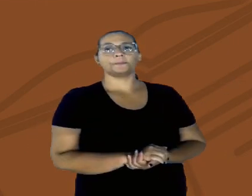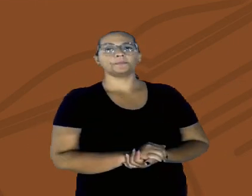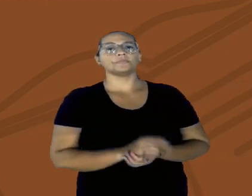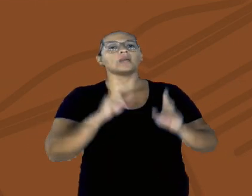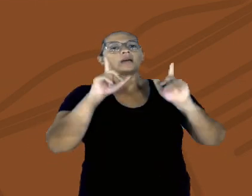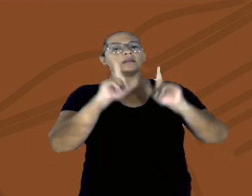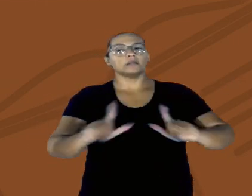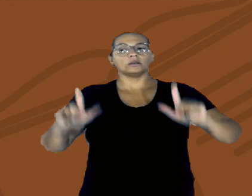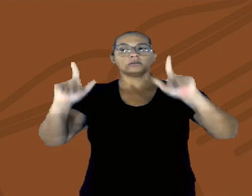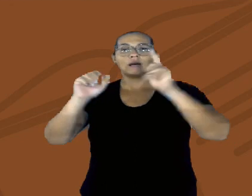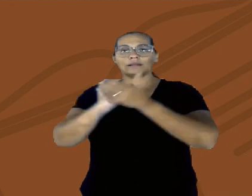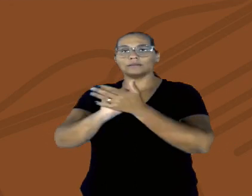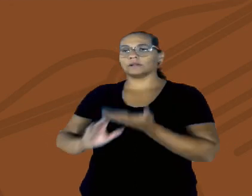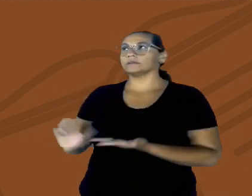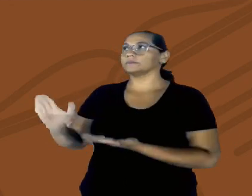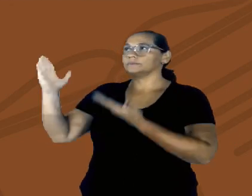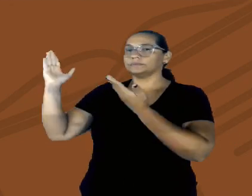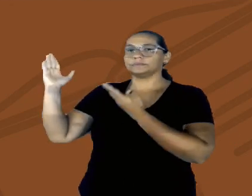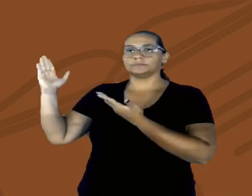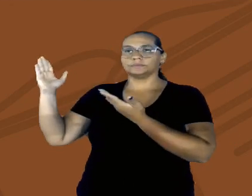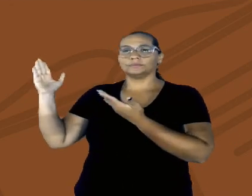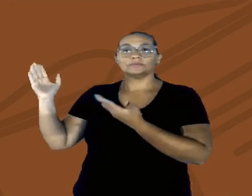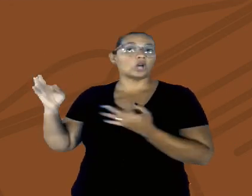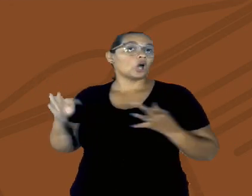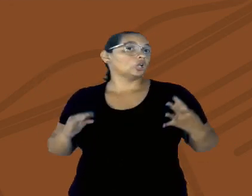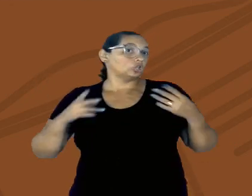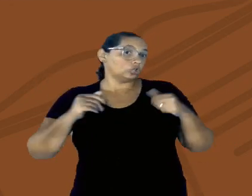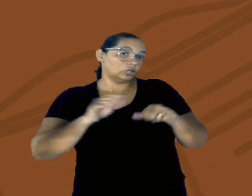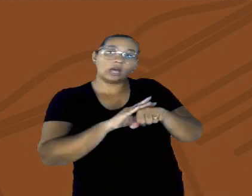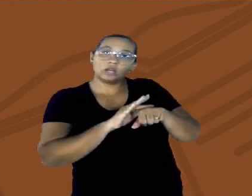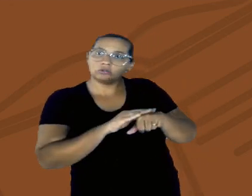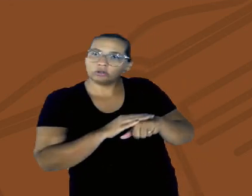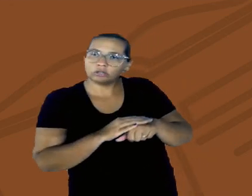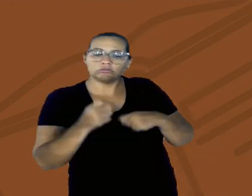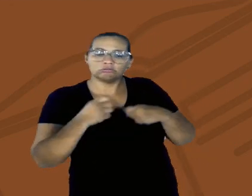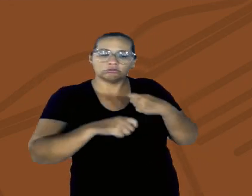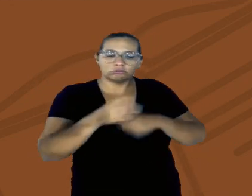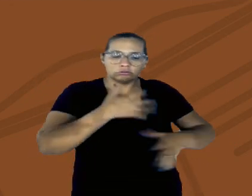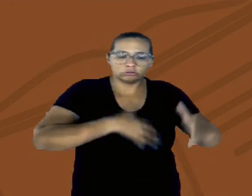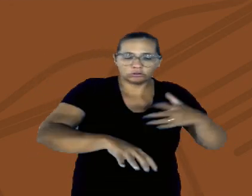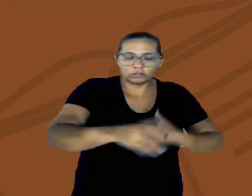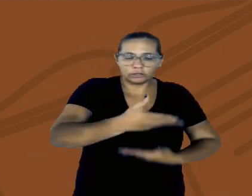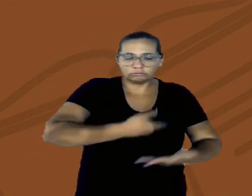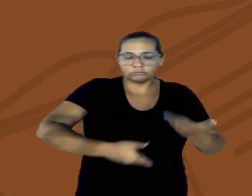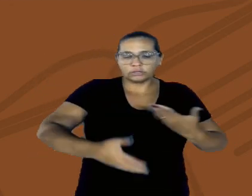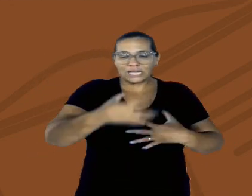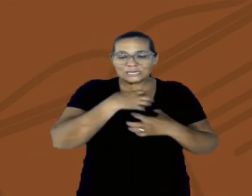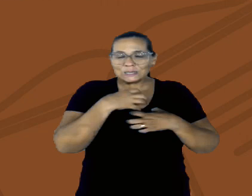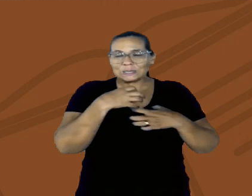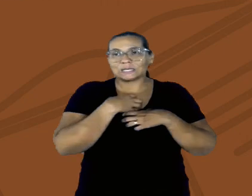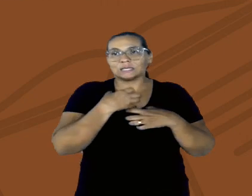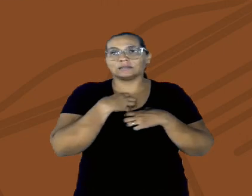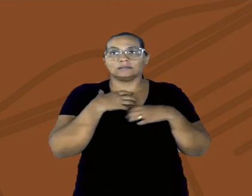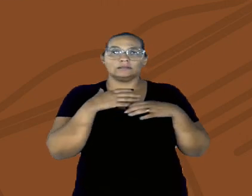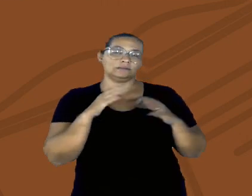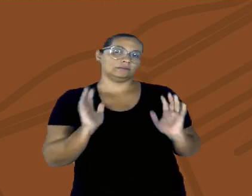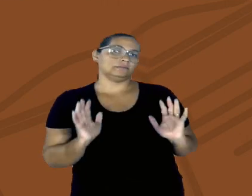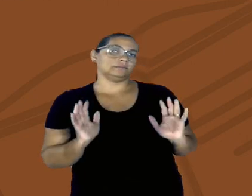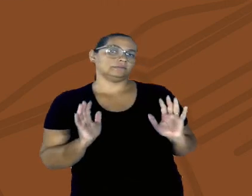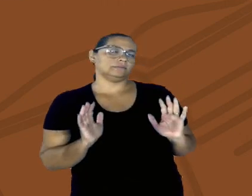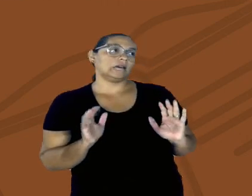seguinte questão. Nem todas as doenças sexualmente transmissíveis possuem sintomas. Sendo assim, não é